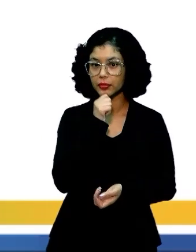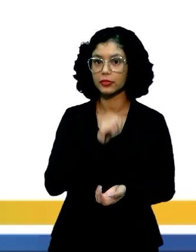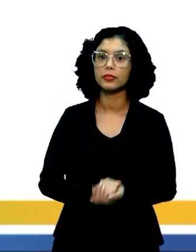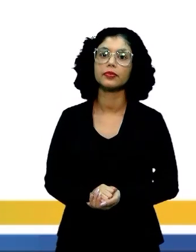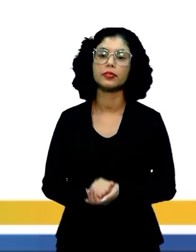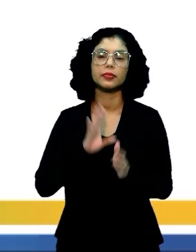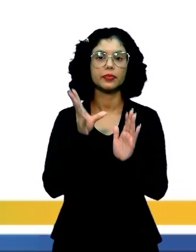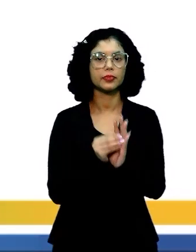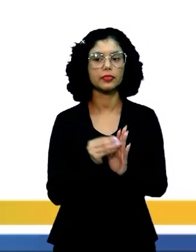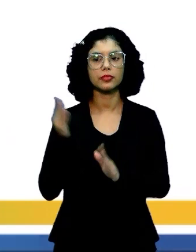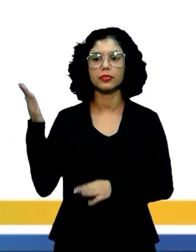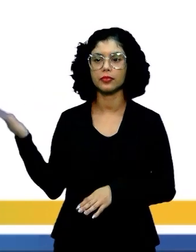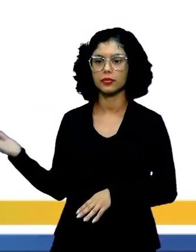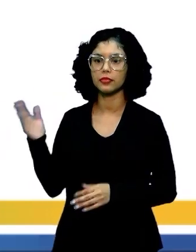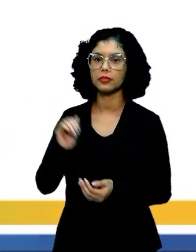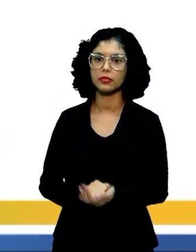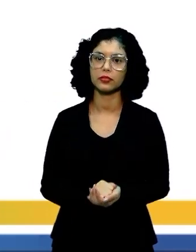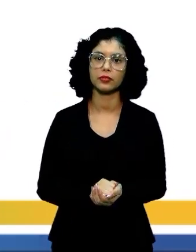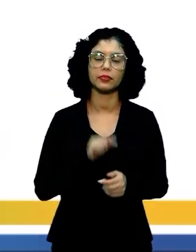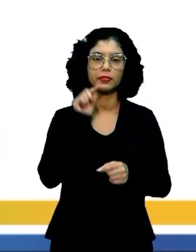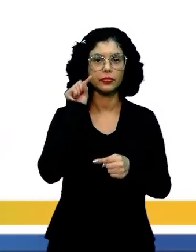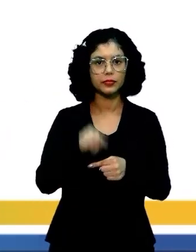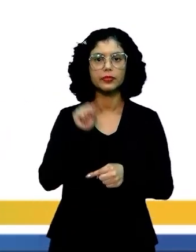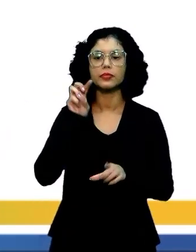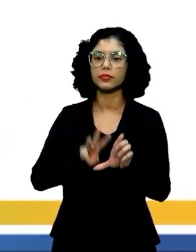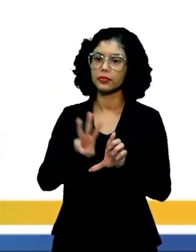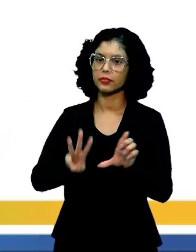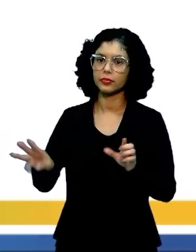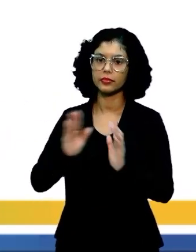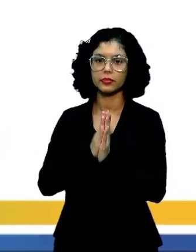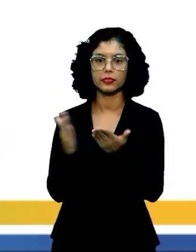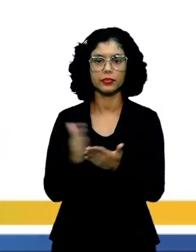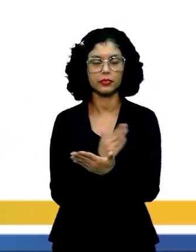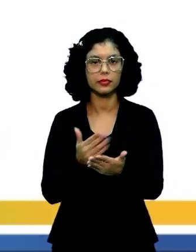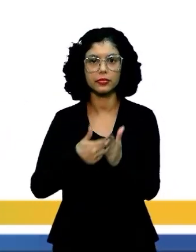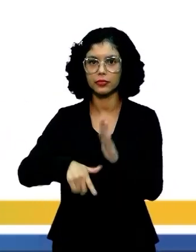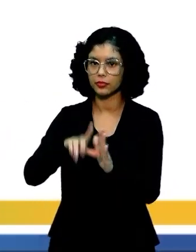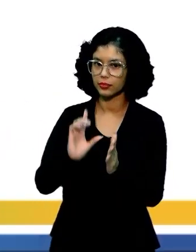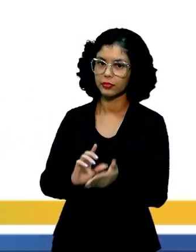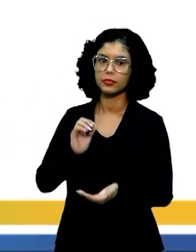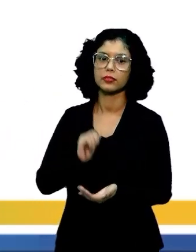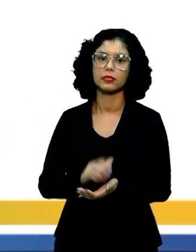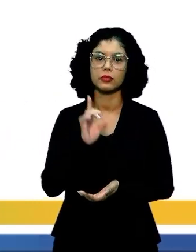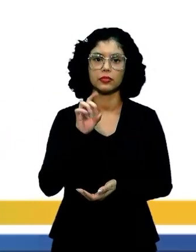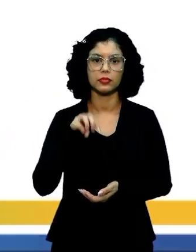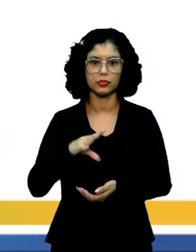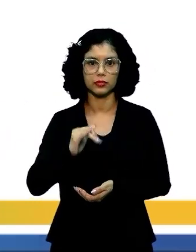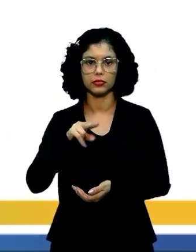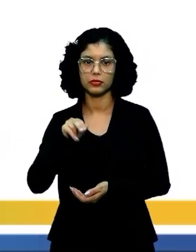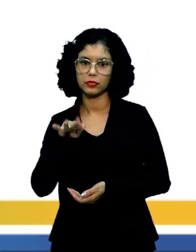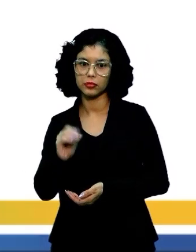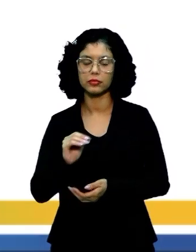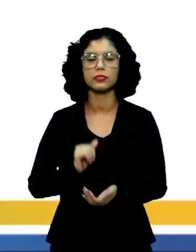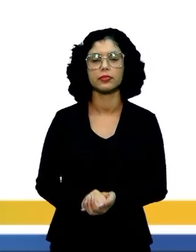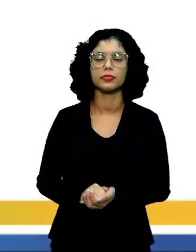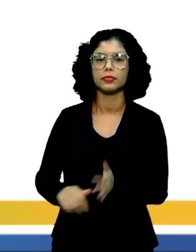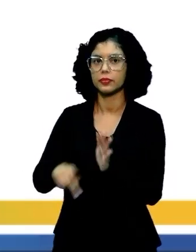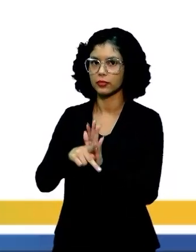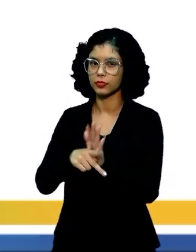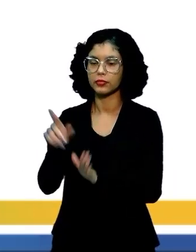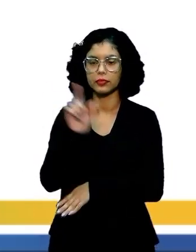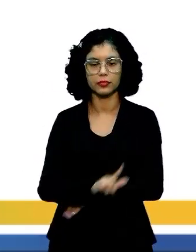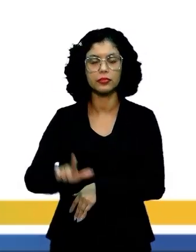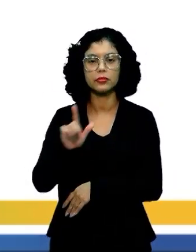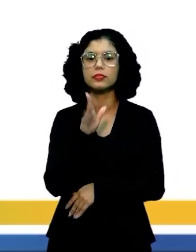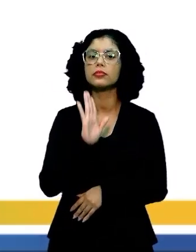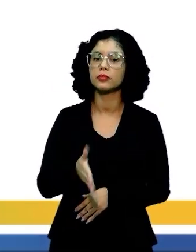eu coloquei aí na tela o link dos 3 livros citados anteriormente. Dom Casmurro, que é um clássico da literatura,